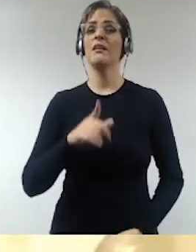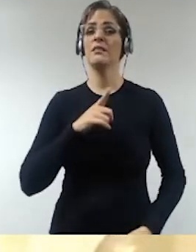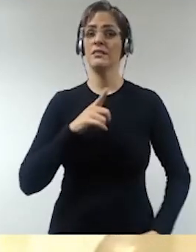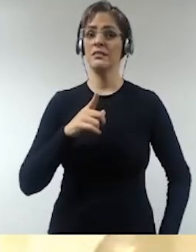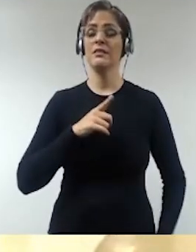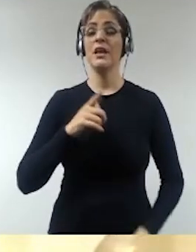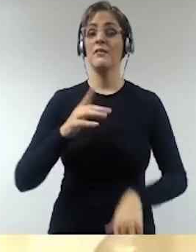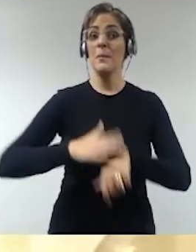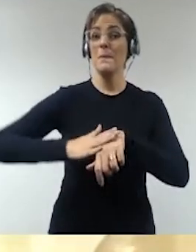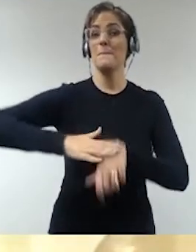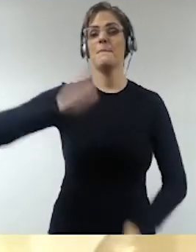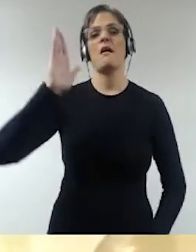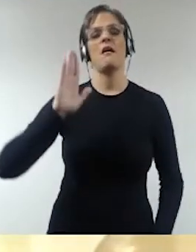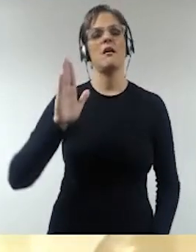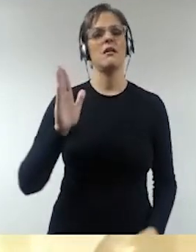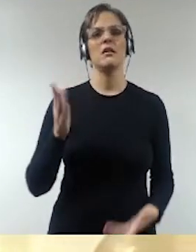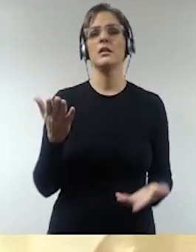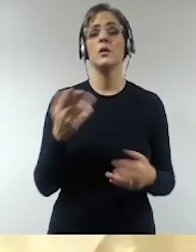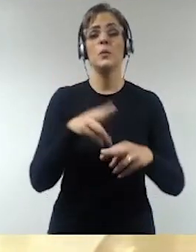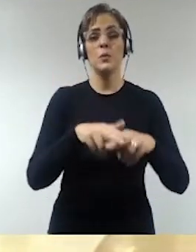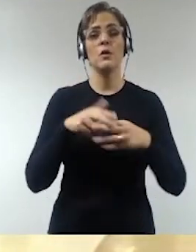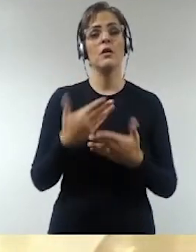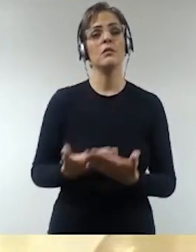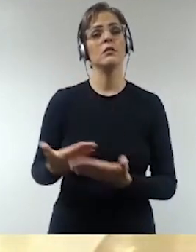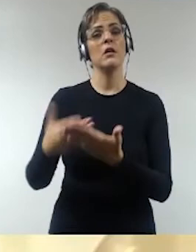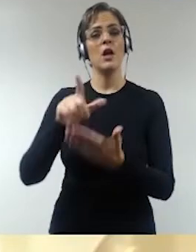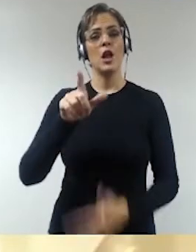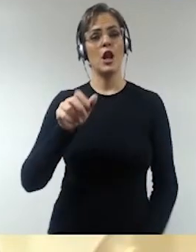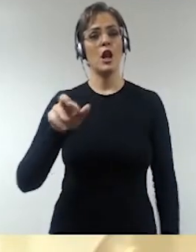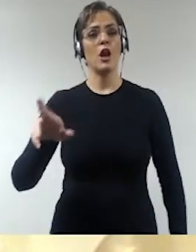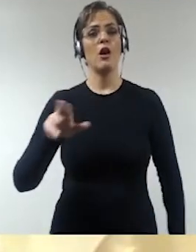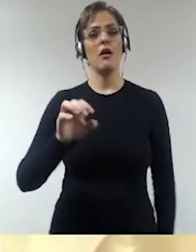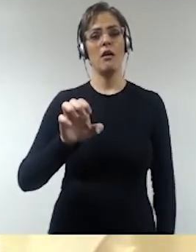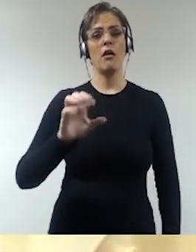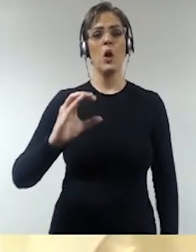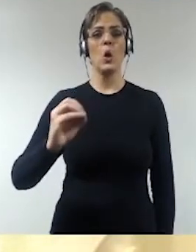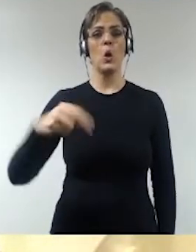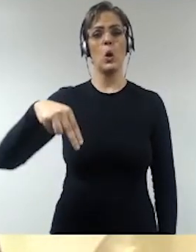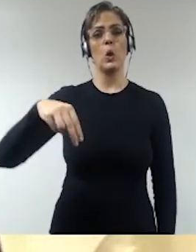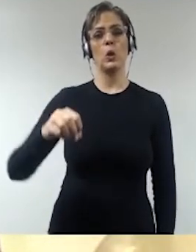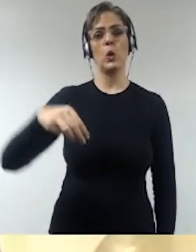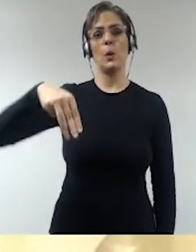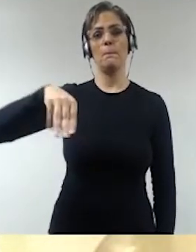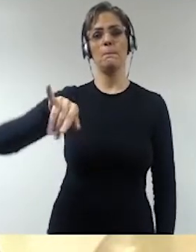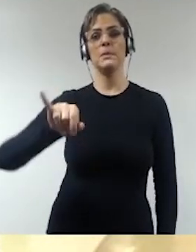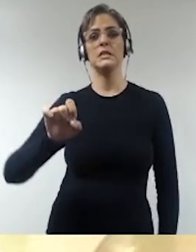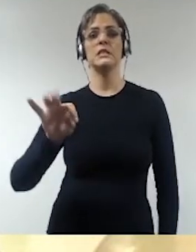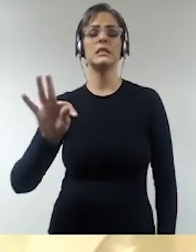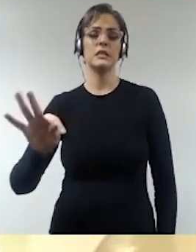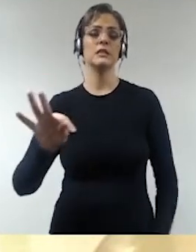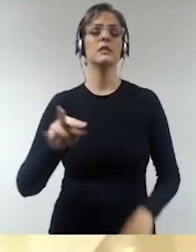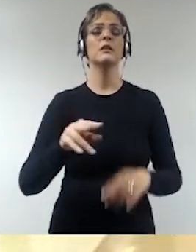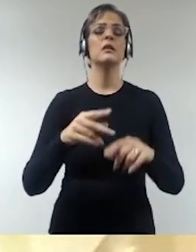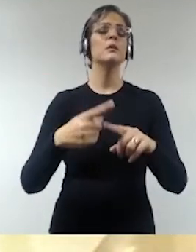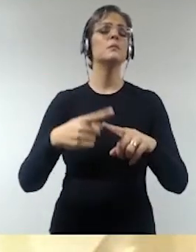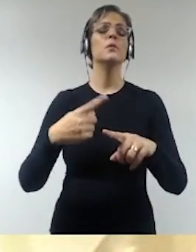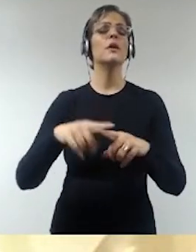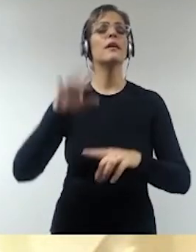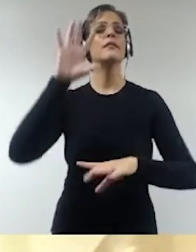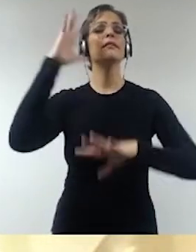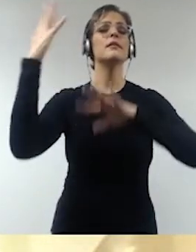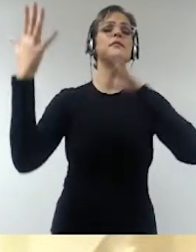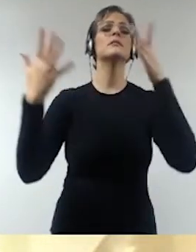uma expansão a partir dos estudos do Law and Economics, que é justamente o quê? Se buscar, não só nas